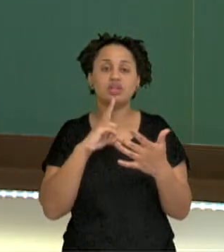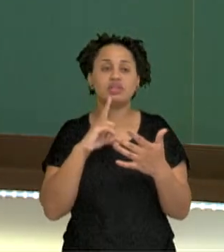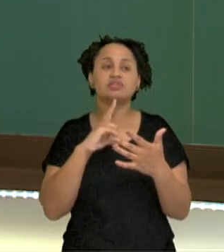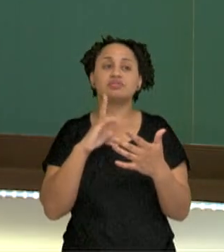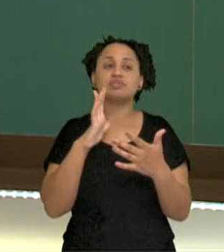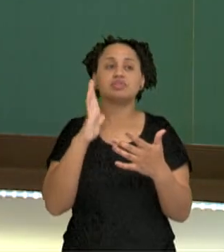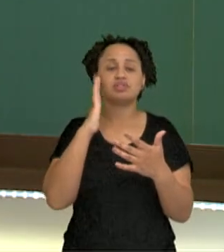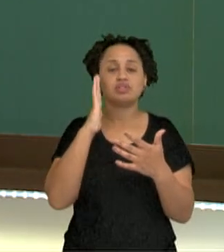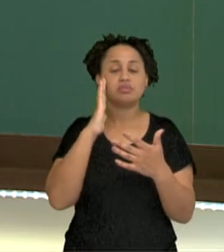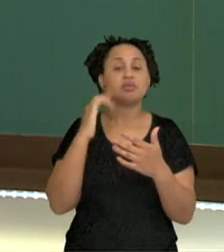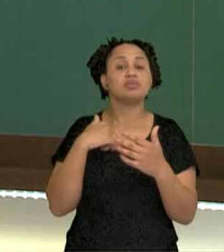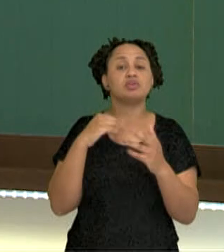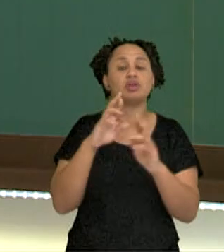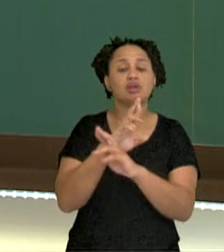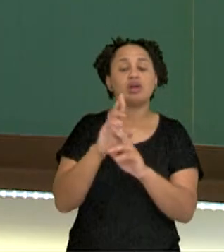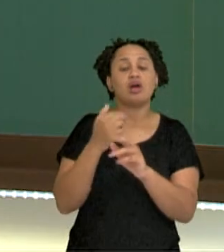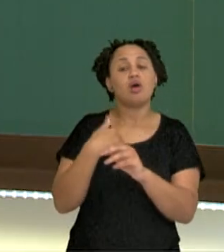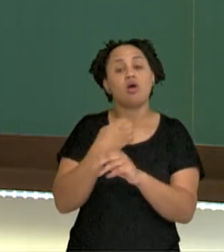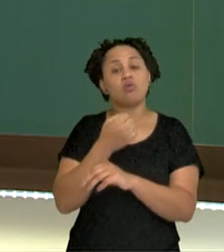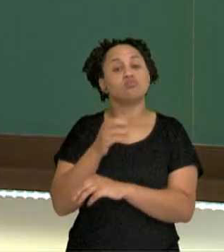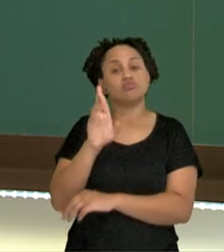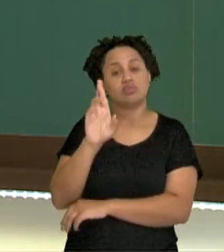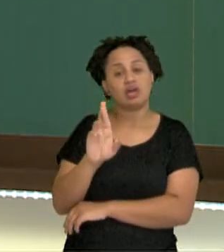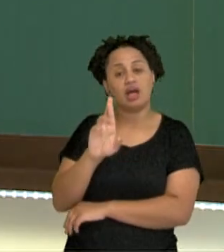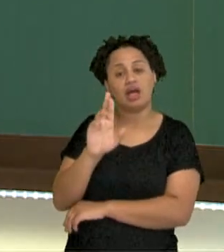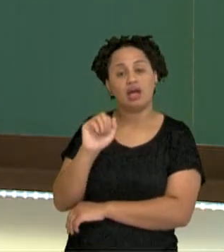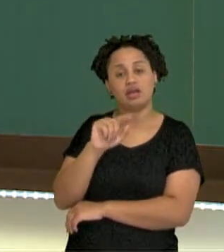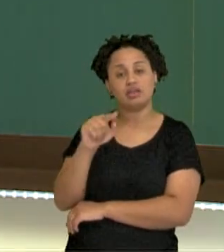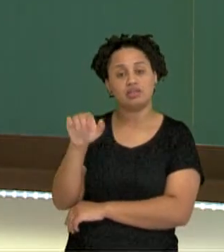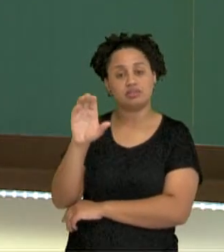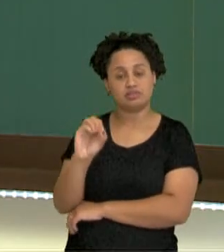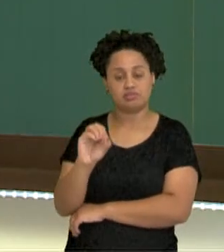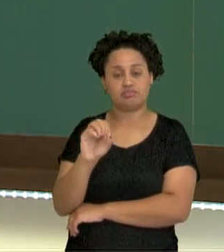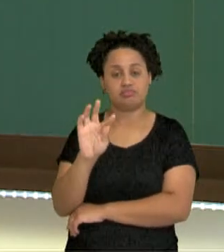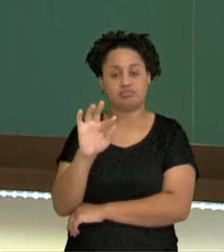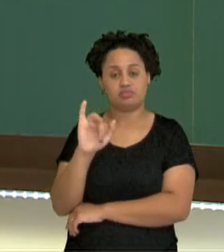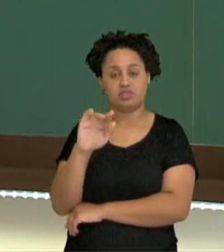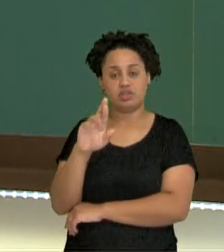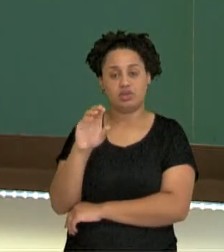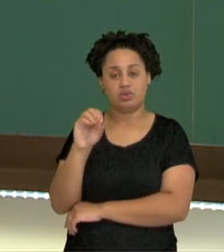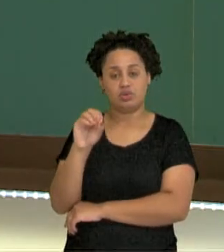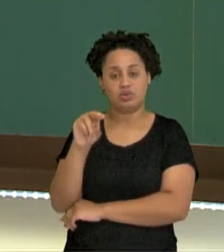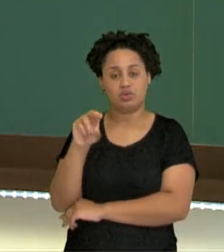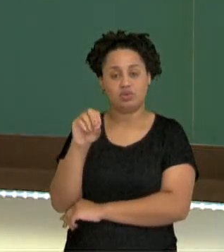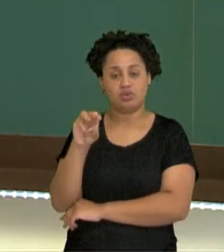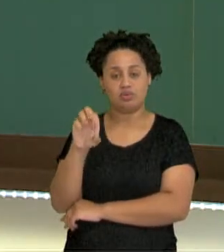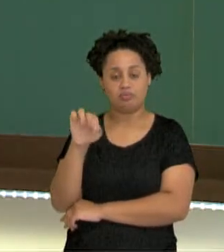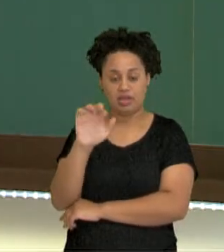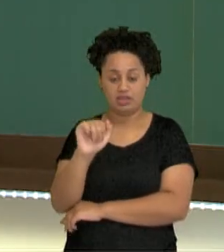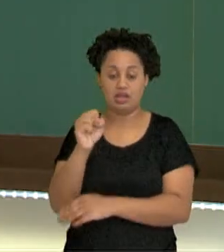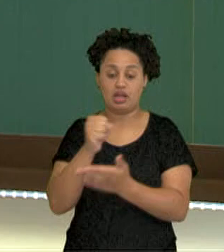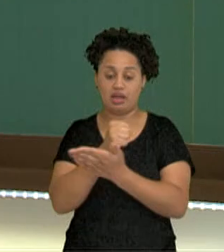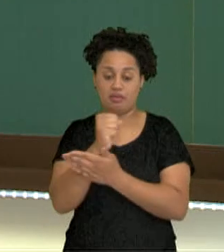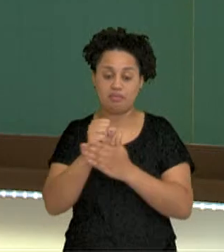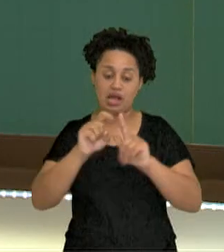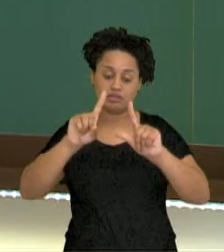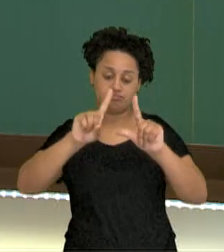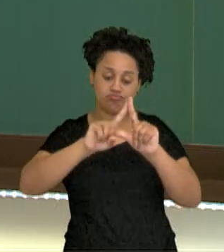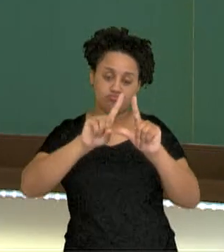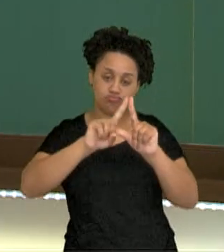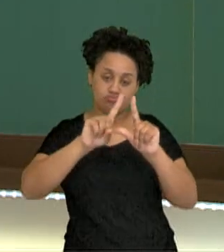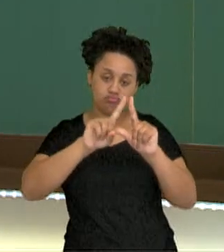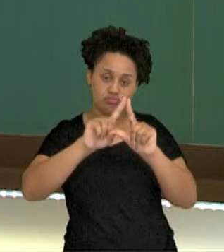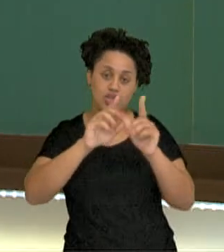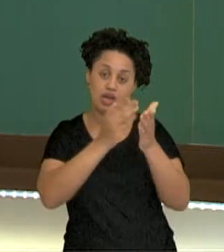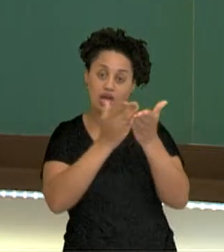chamam relações ou razões trigonométricas, que partindo do triângulo retângulo, agora aqui na